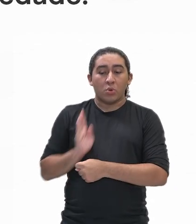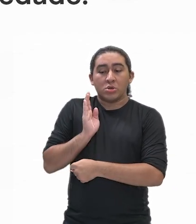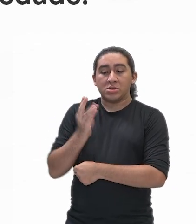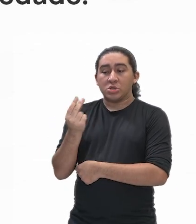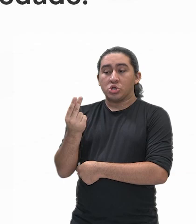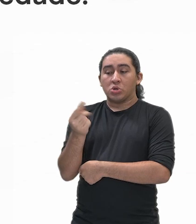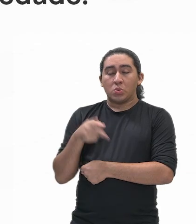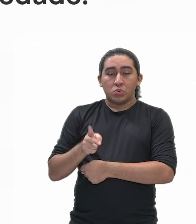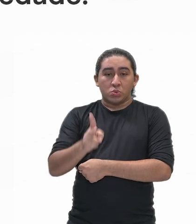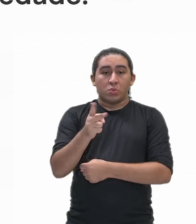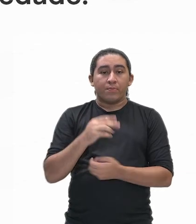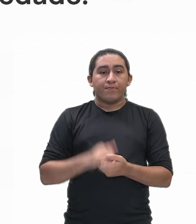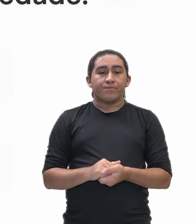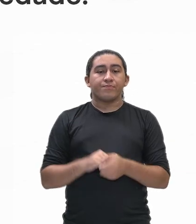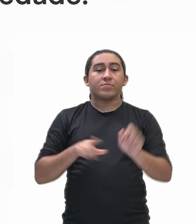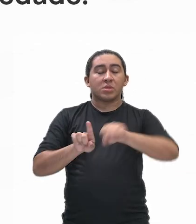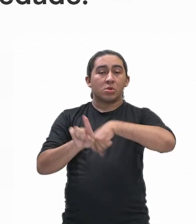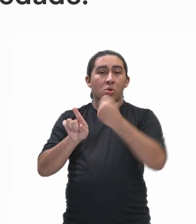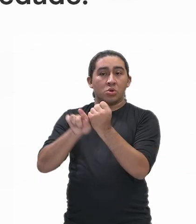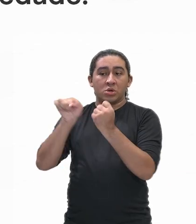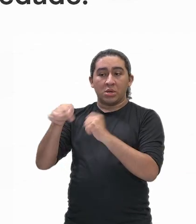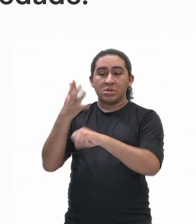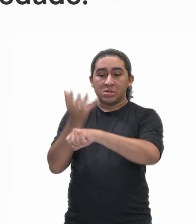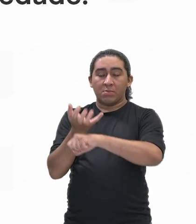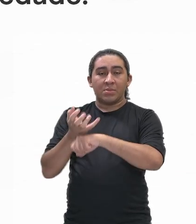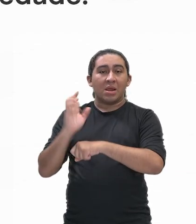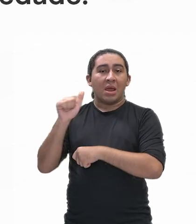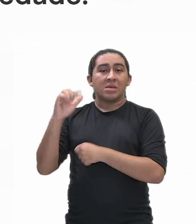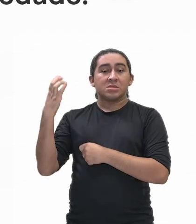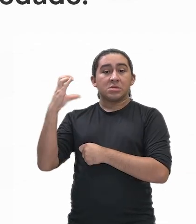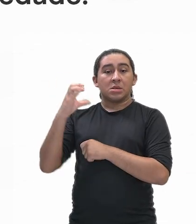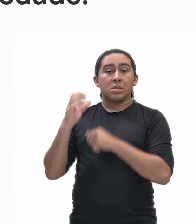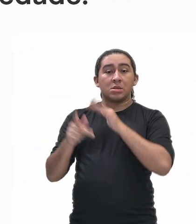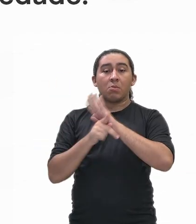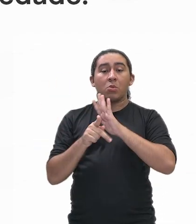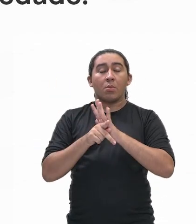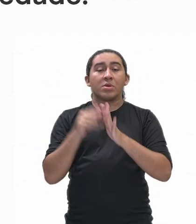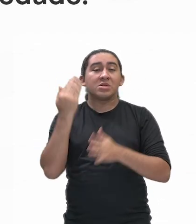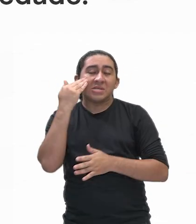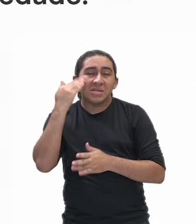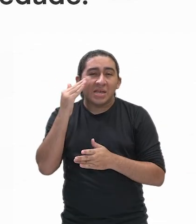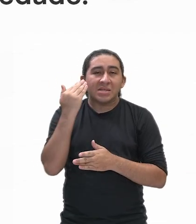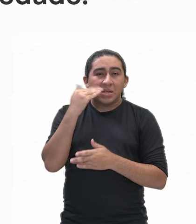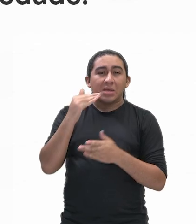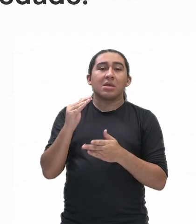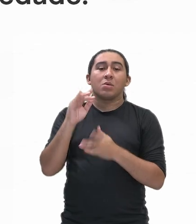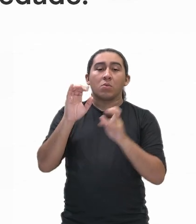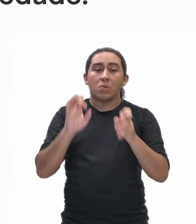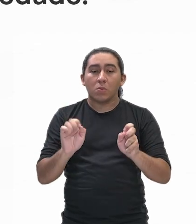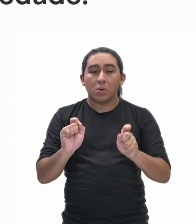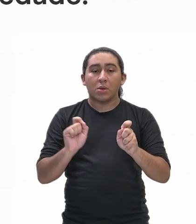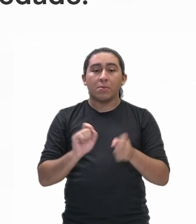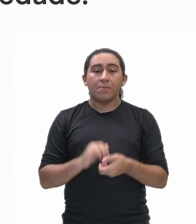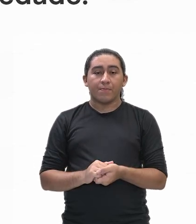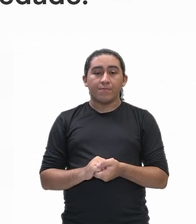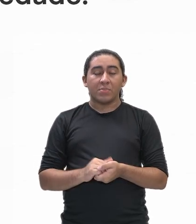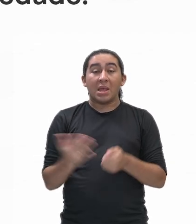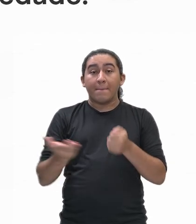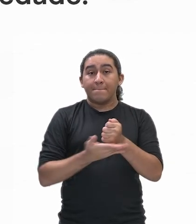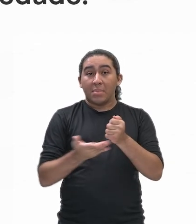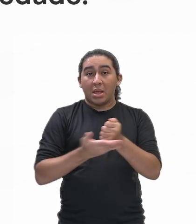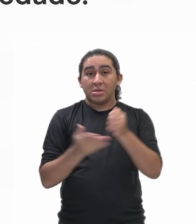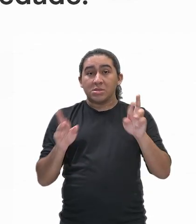A sociologia surge como a ciência que busca a compreensão dos fundamentos das